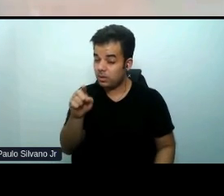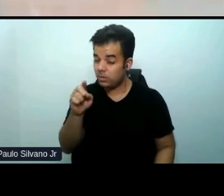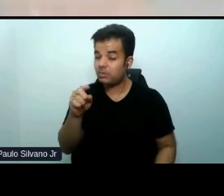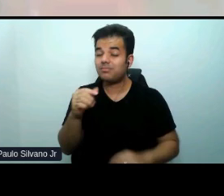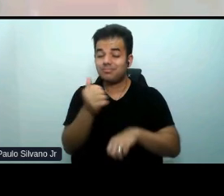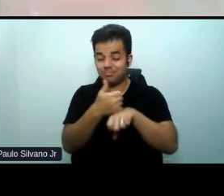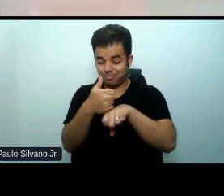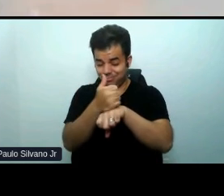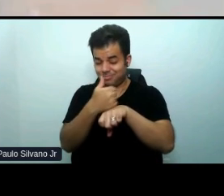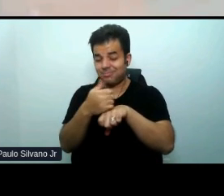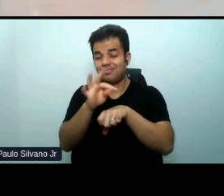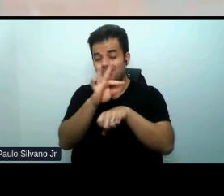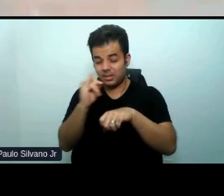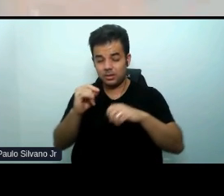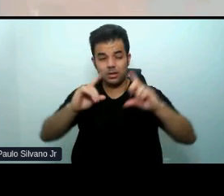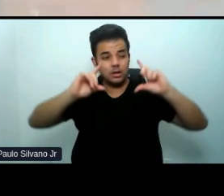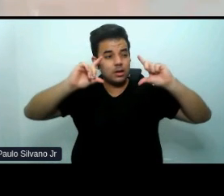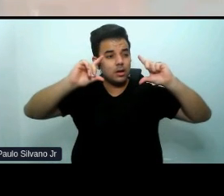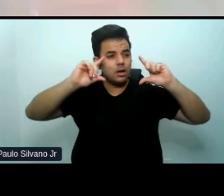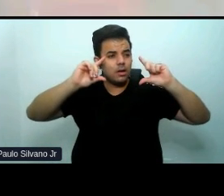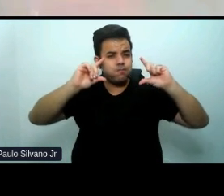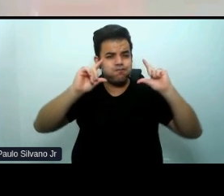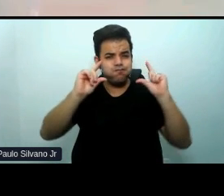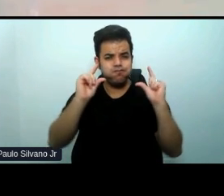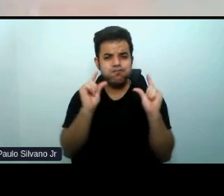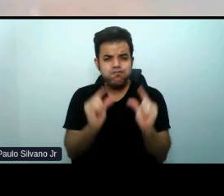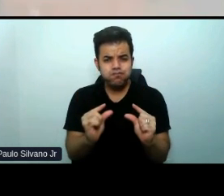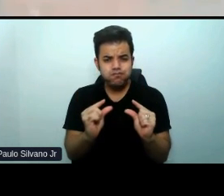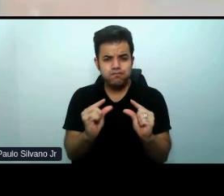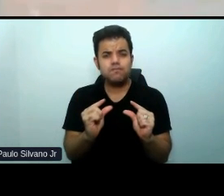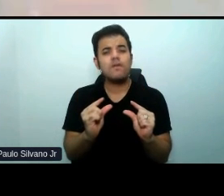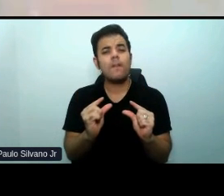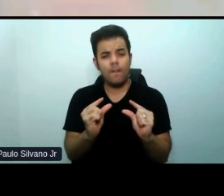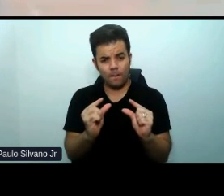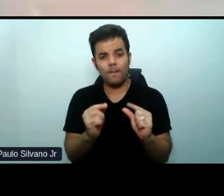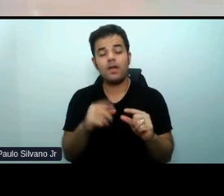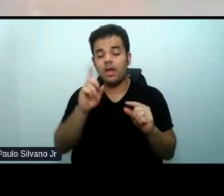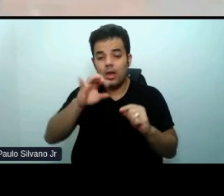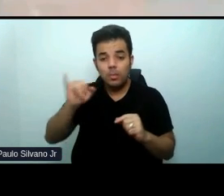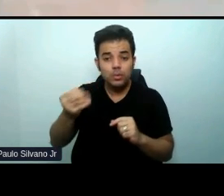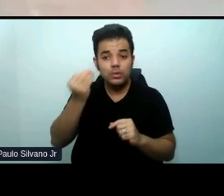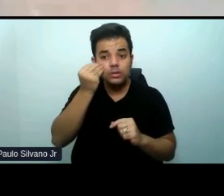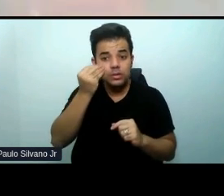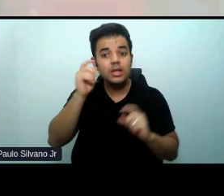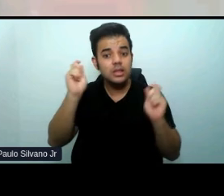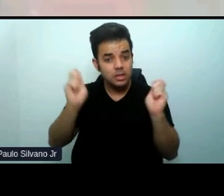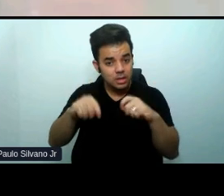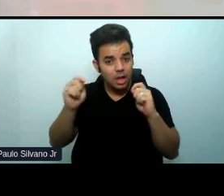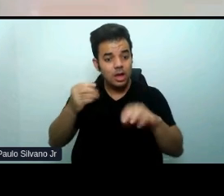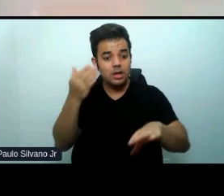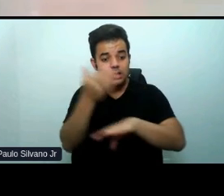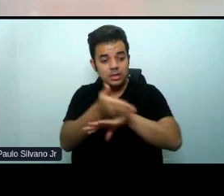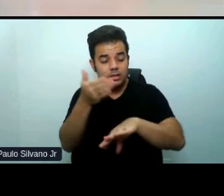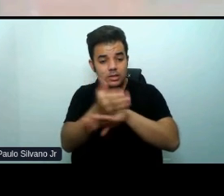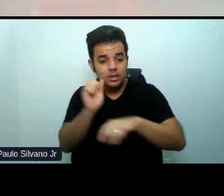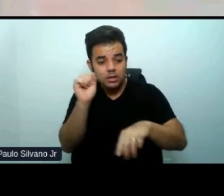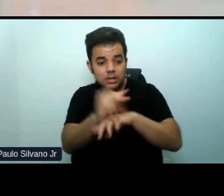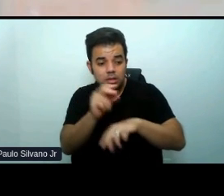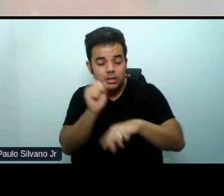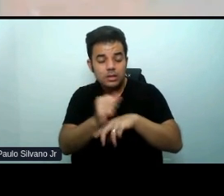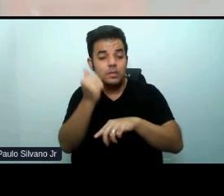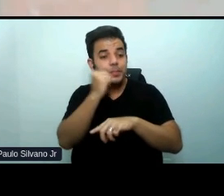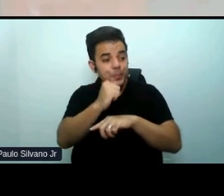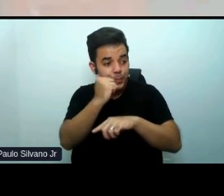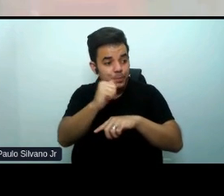2022. Então, essa escassez no mercado de trabalho acaba sendo uma grande oportunidade para o ingresso dessas mulheres na